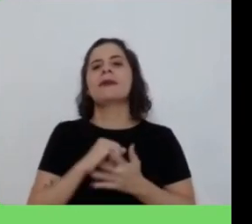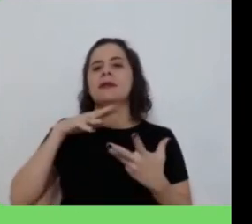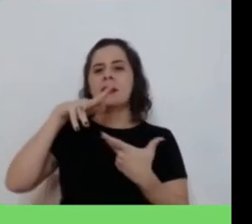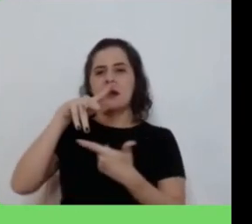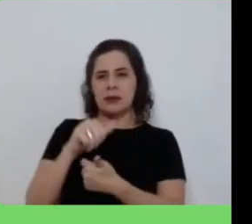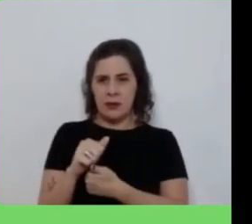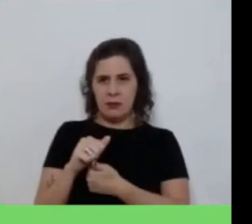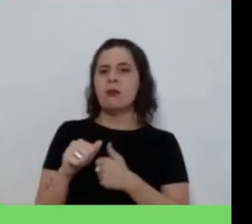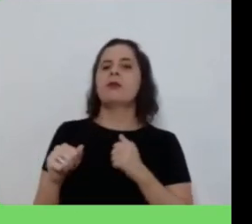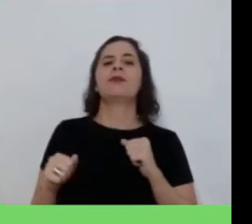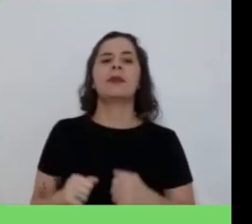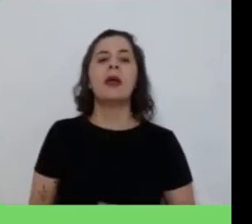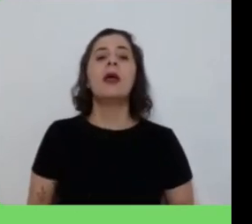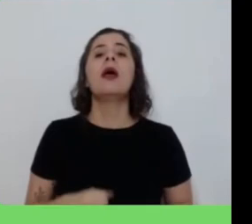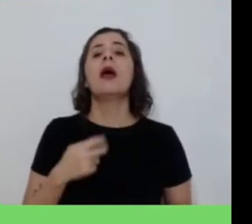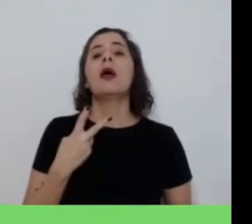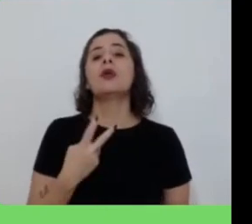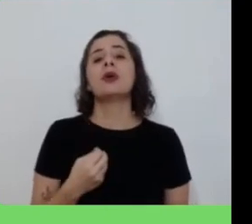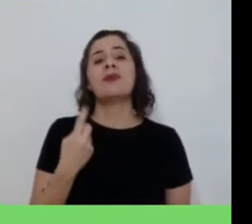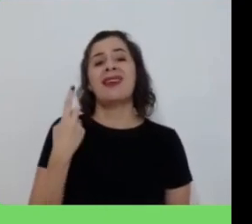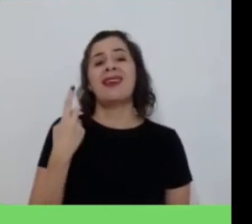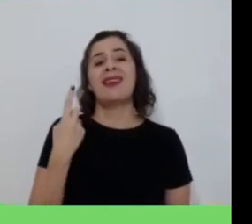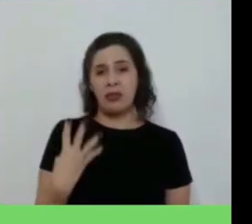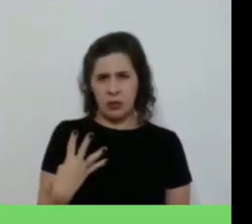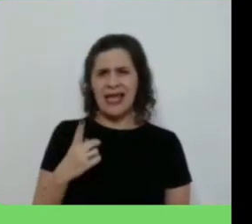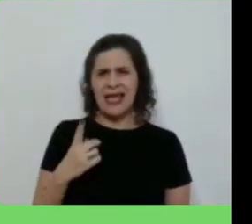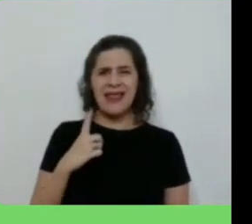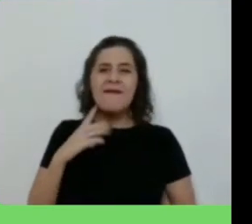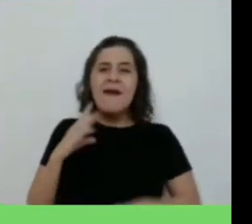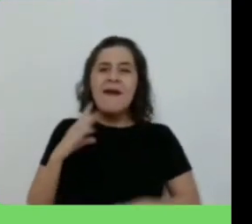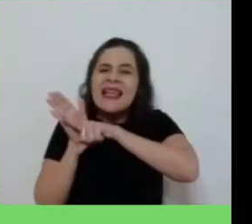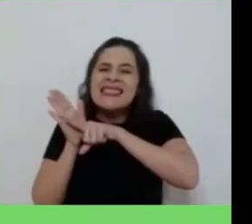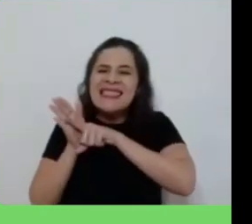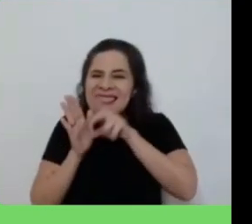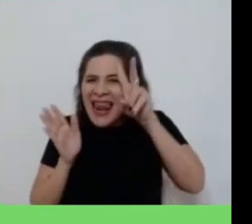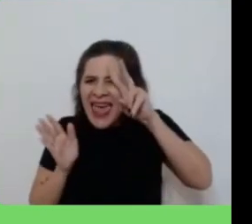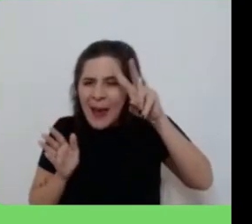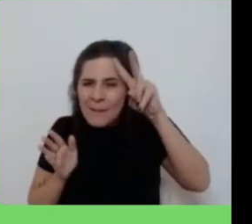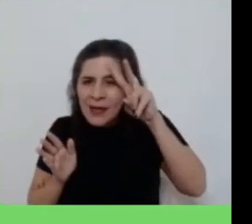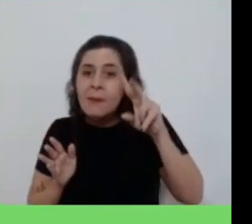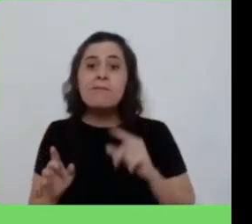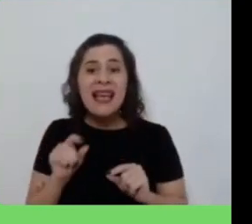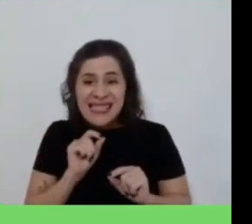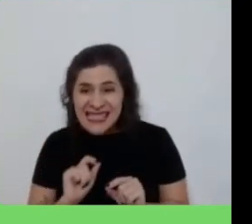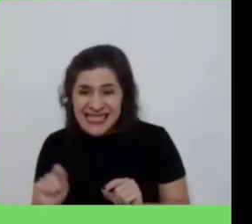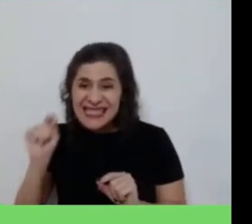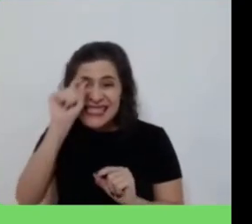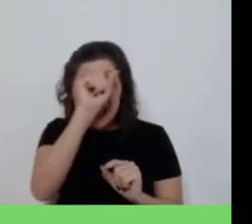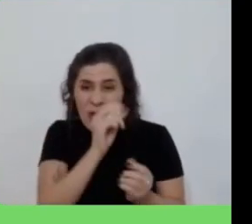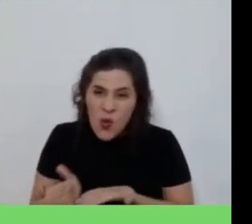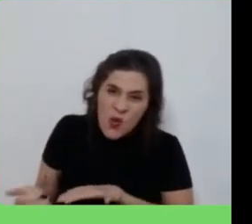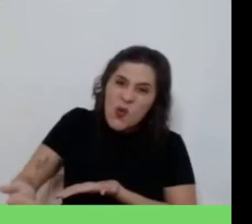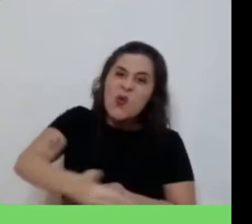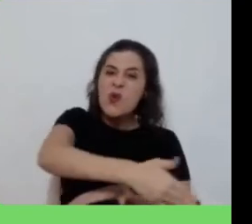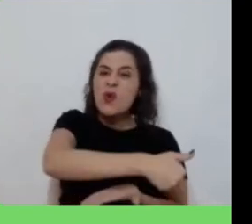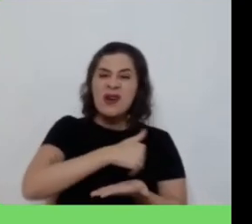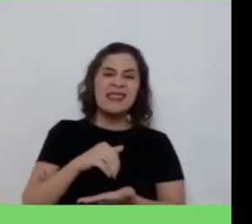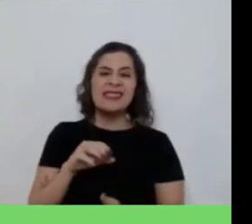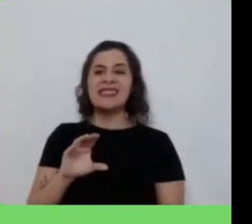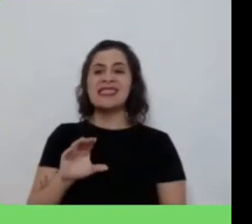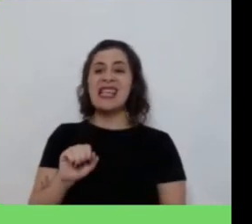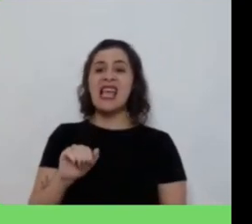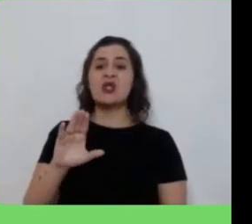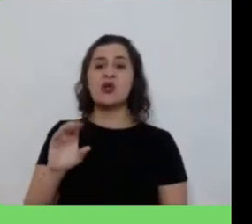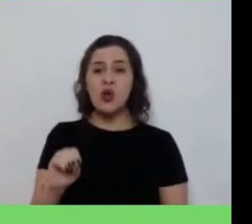2014 aí eu falei ali da pesquisa né mas o o senso efetivamente de jogos com a coordenação do